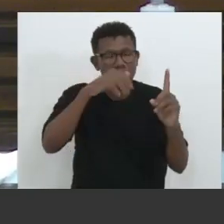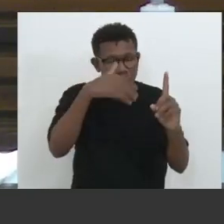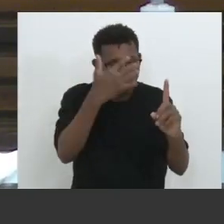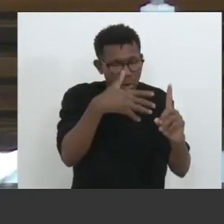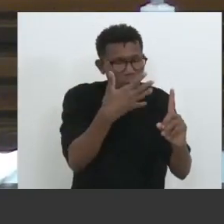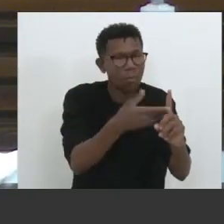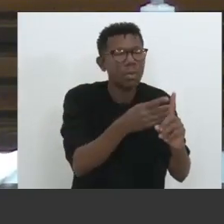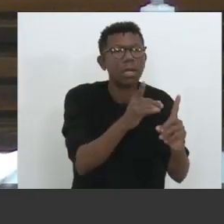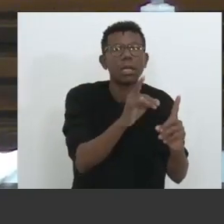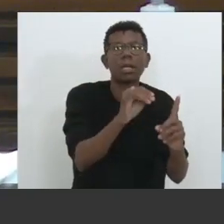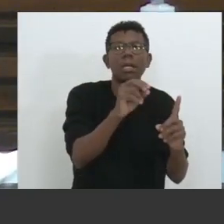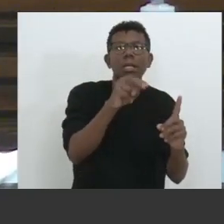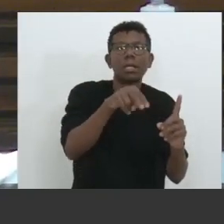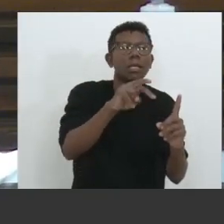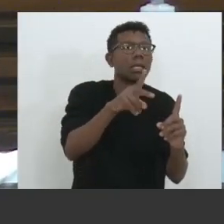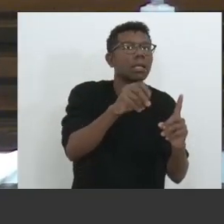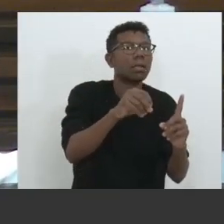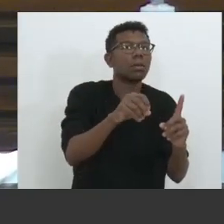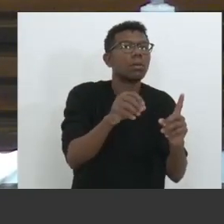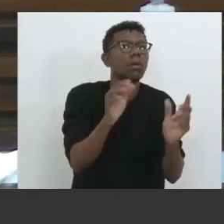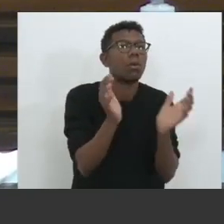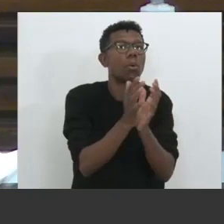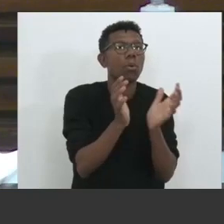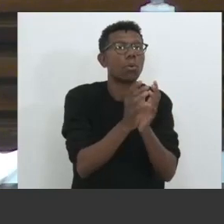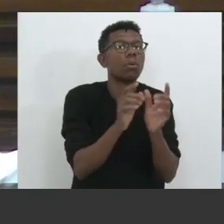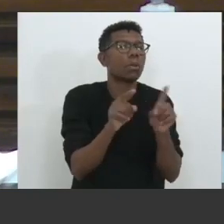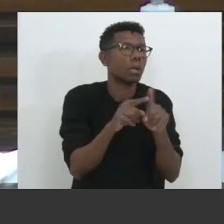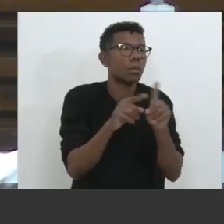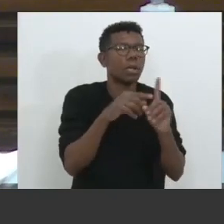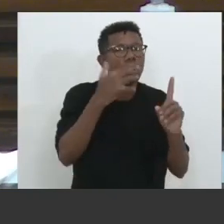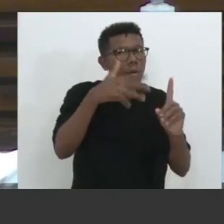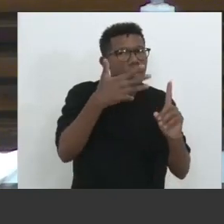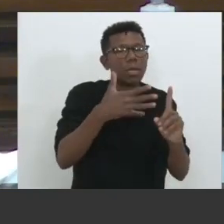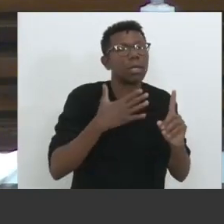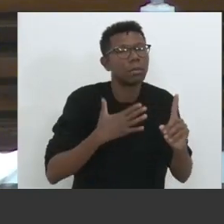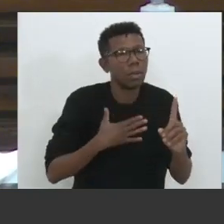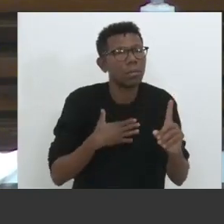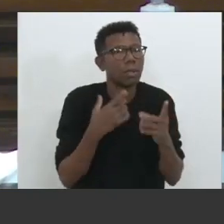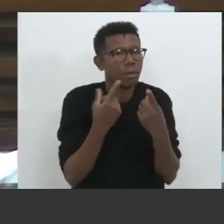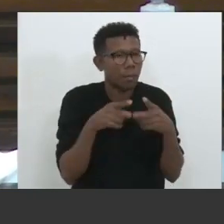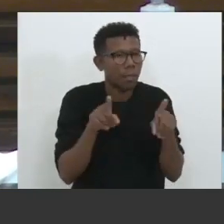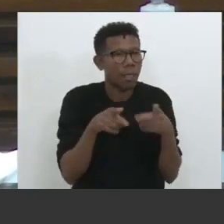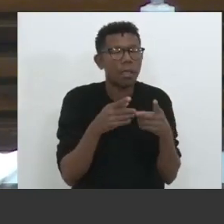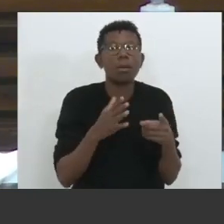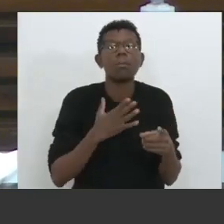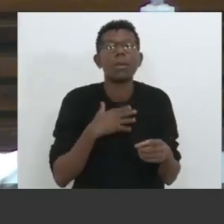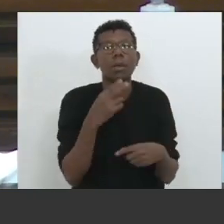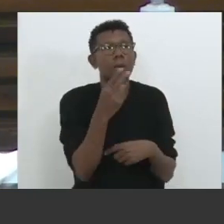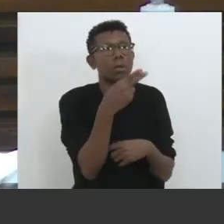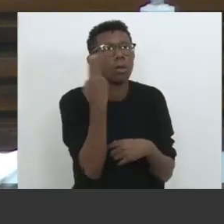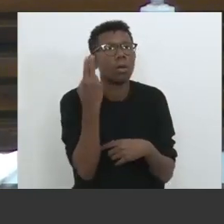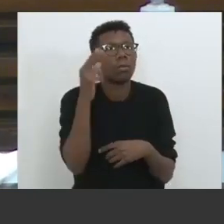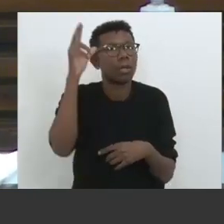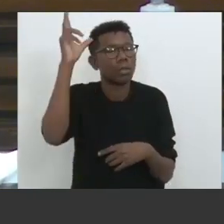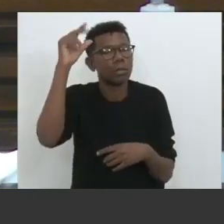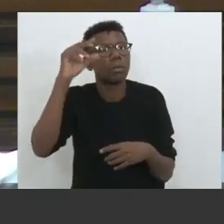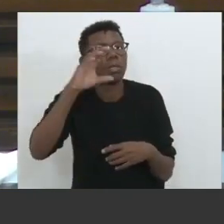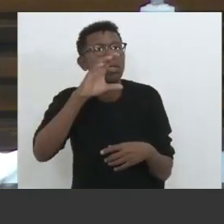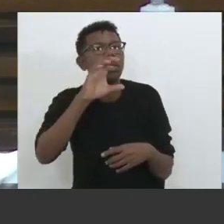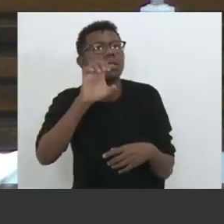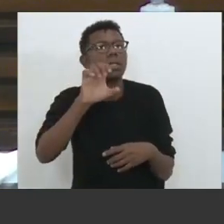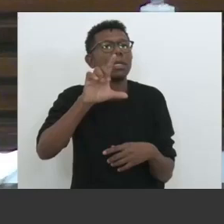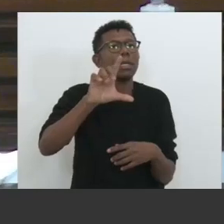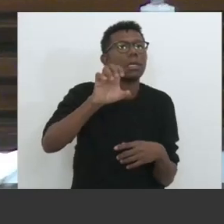fez uma homenagem para mim tem uma música e leva meu nome jumento celestino mas meu nome tá lá no